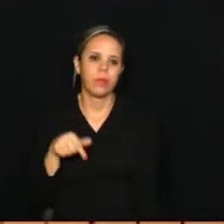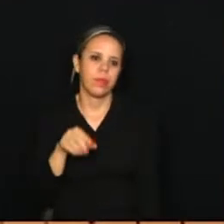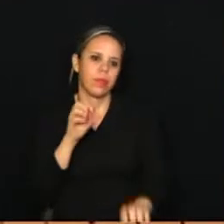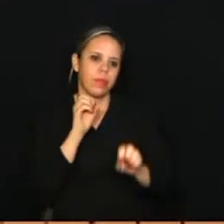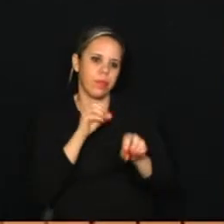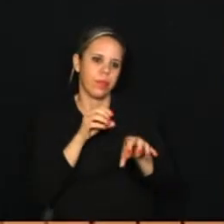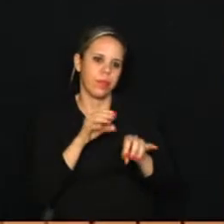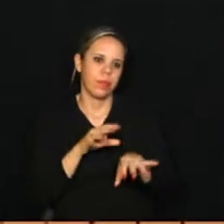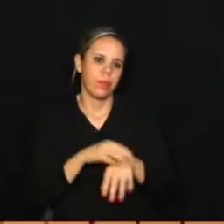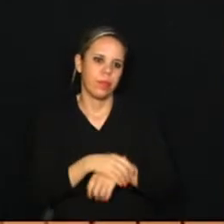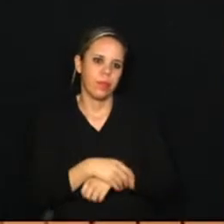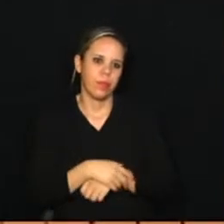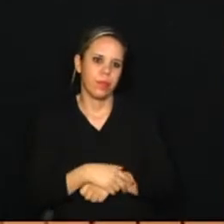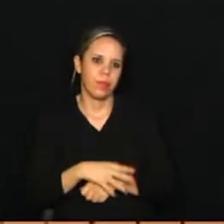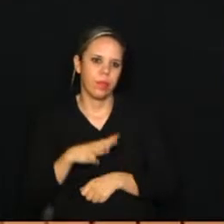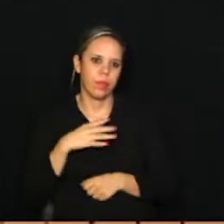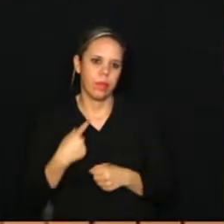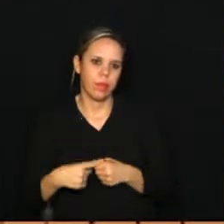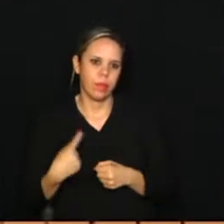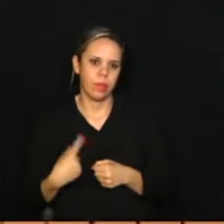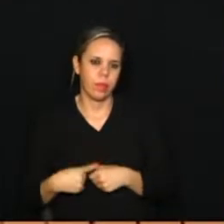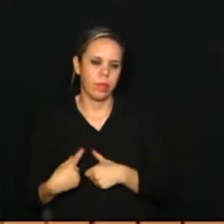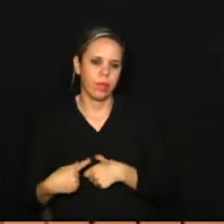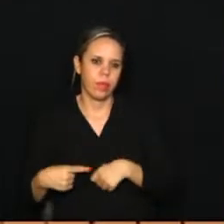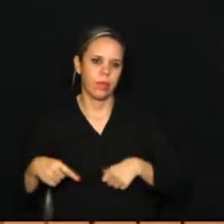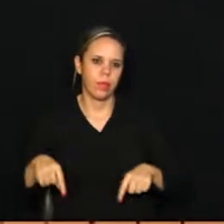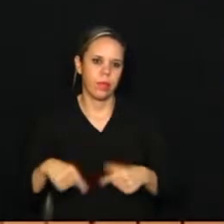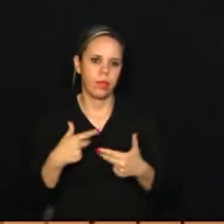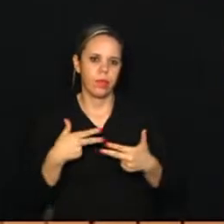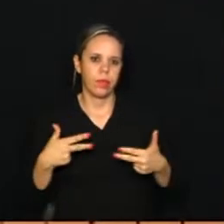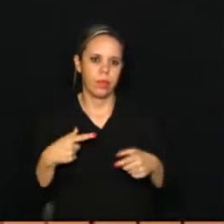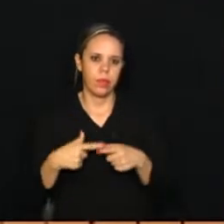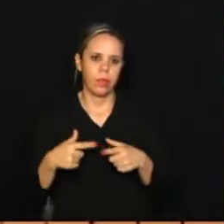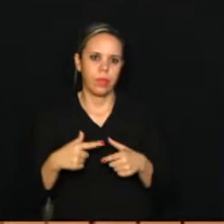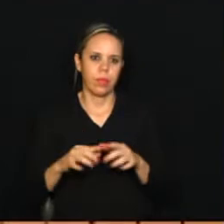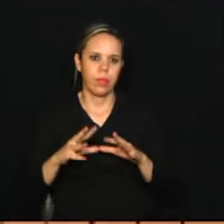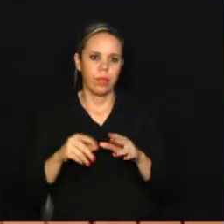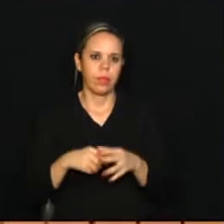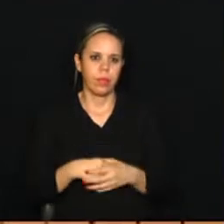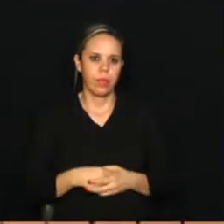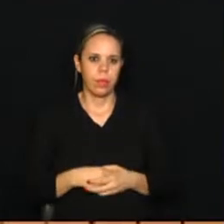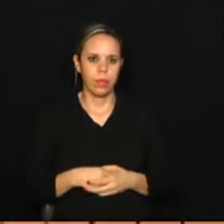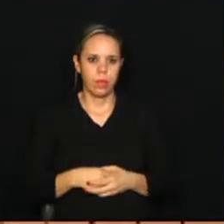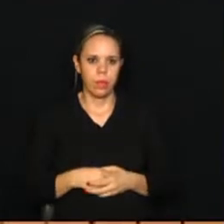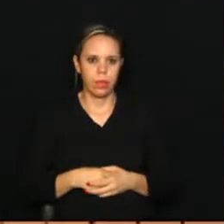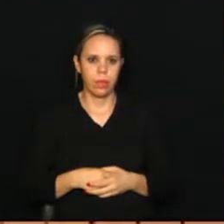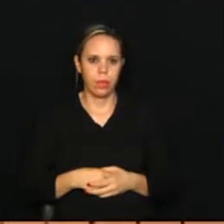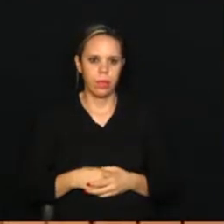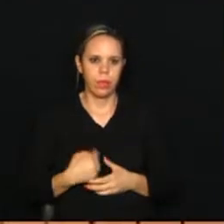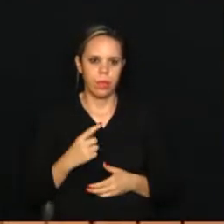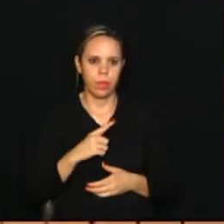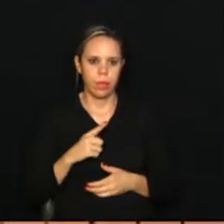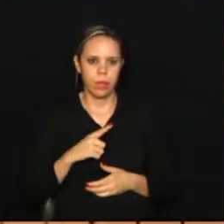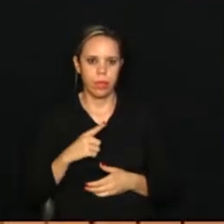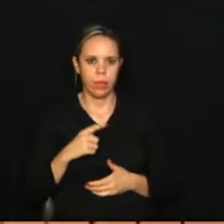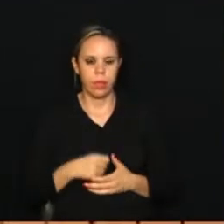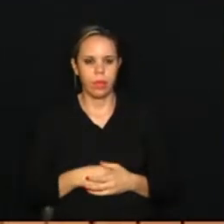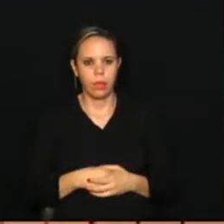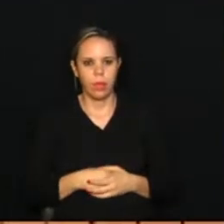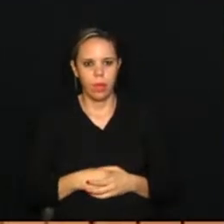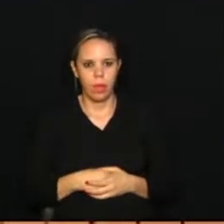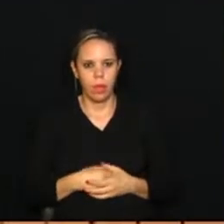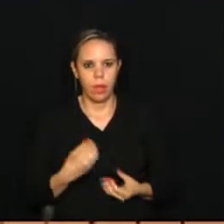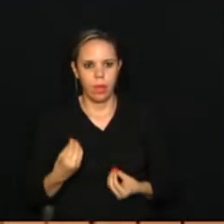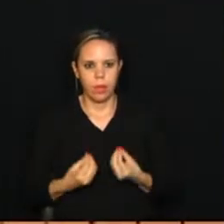a educação municipal. Os desafios e tudo aquilo que nós temos